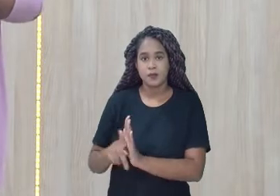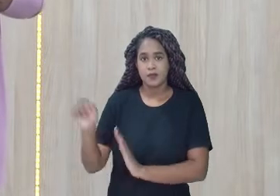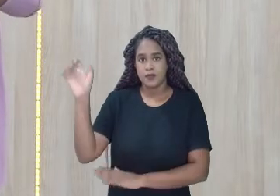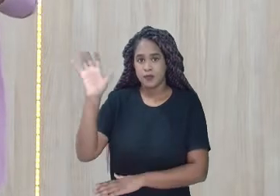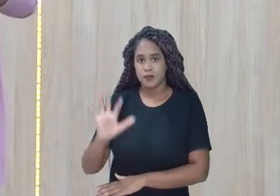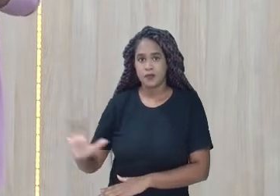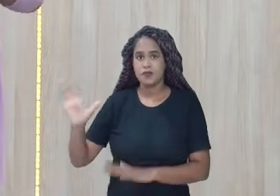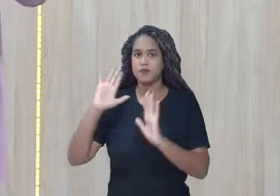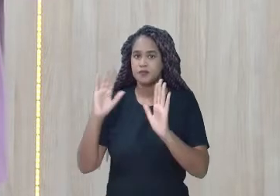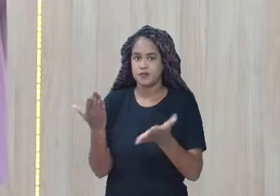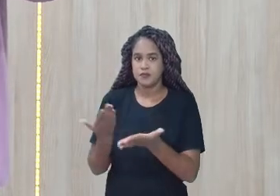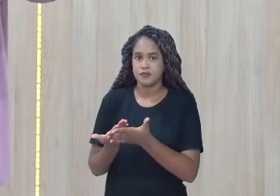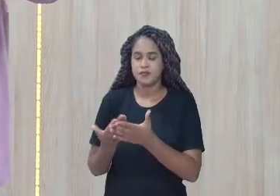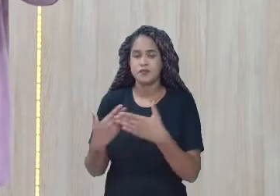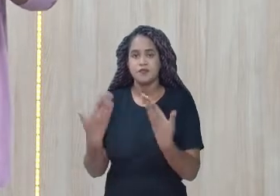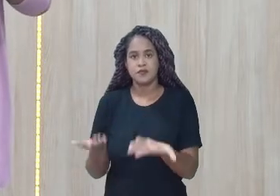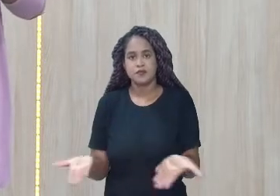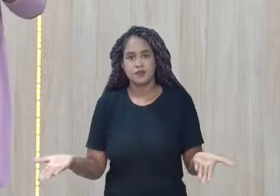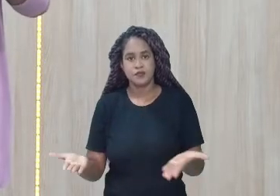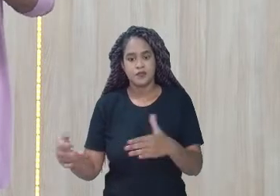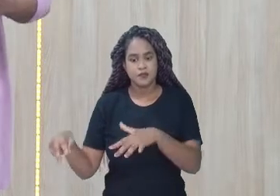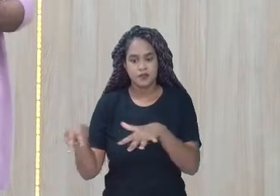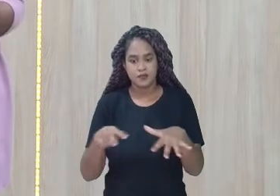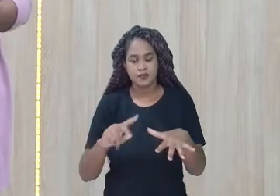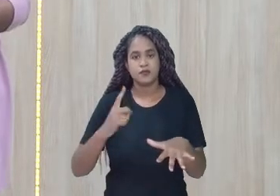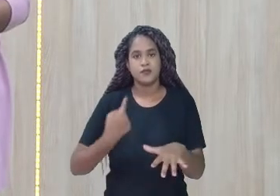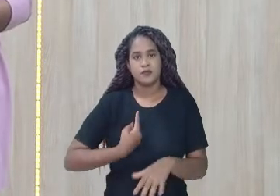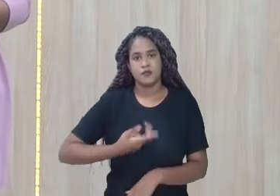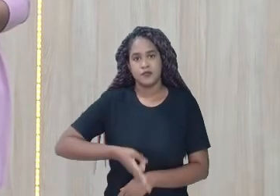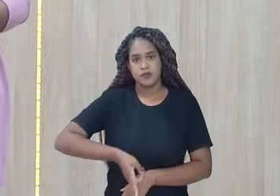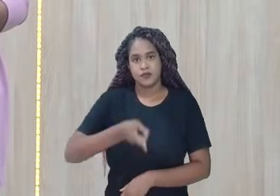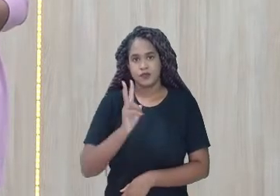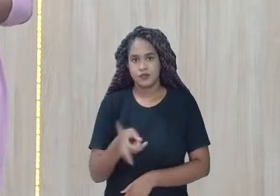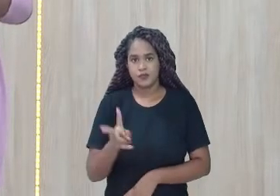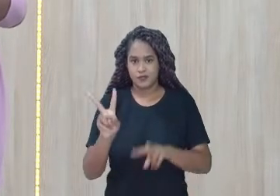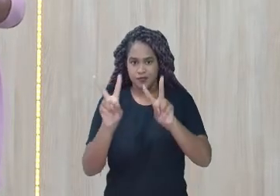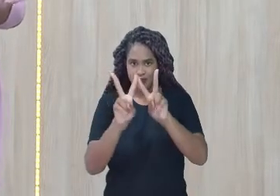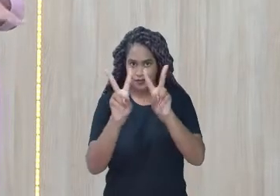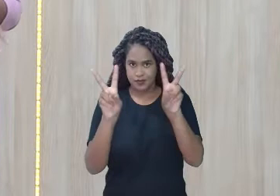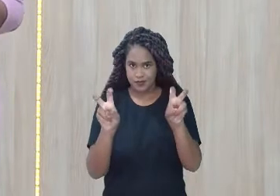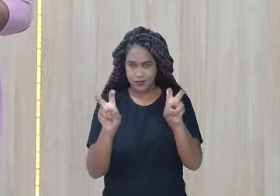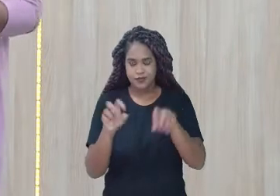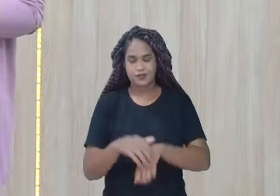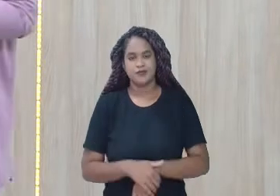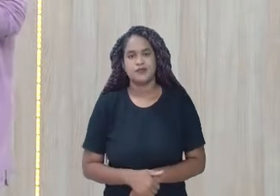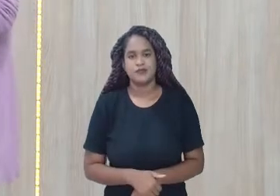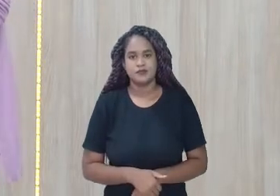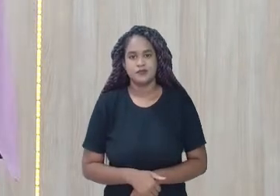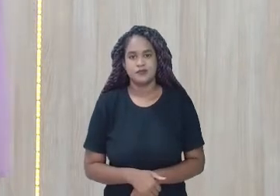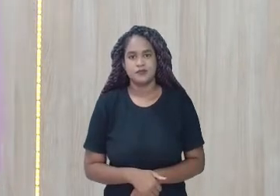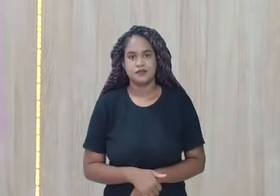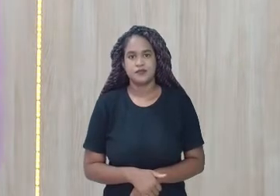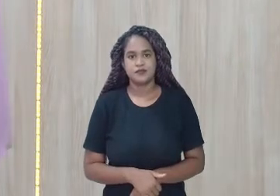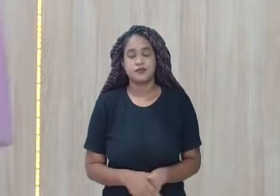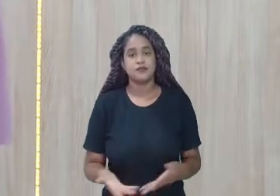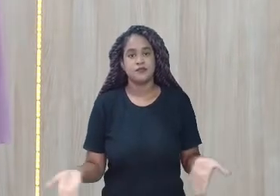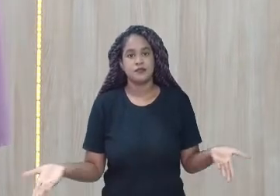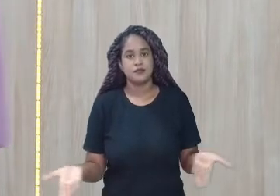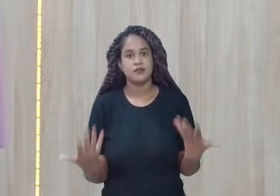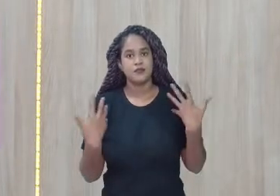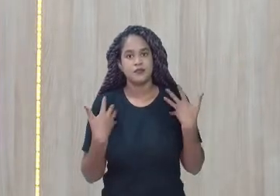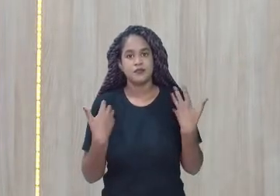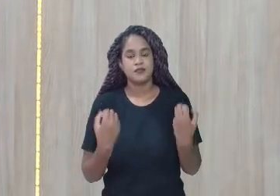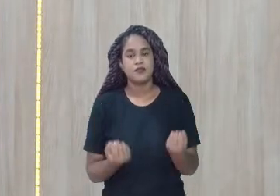Então, essa semana, nessa última aula, a gente dá continuidade a esse assunto e encerra. Vamos lá.